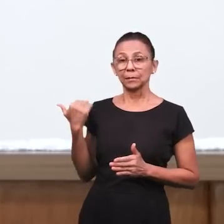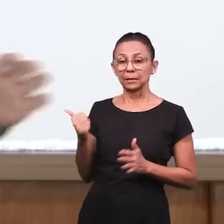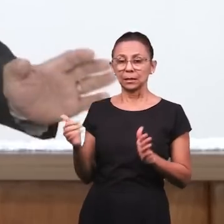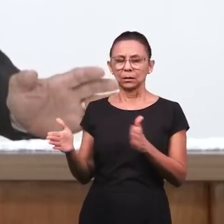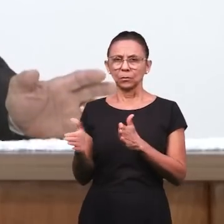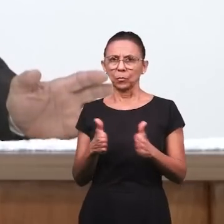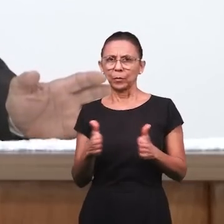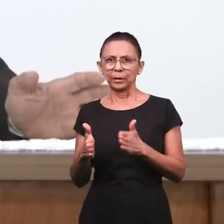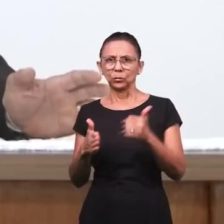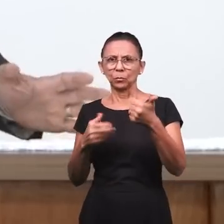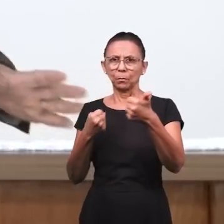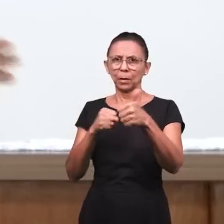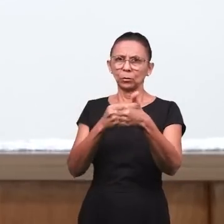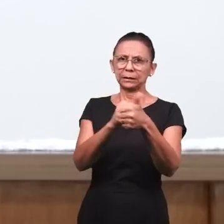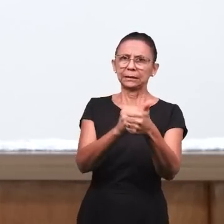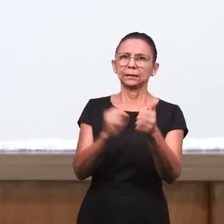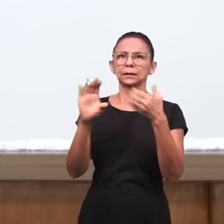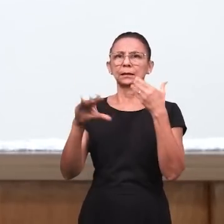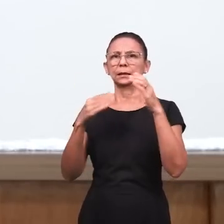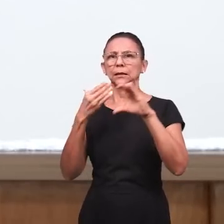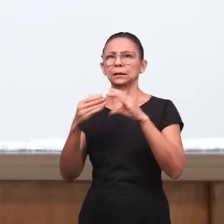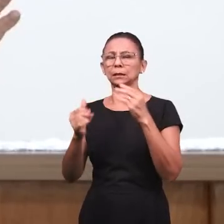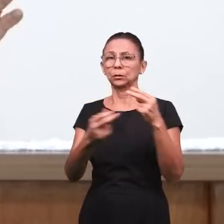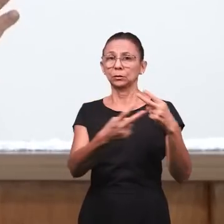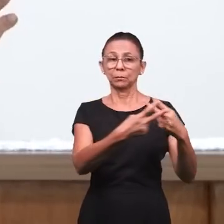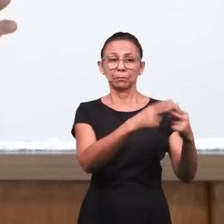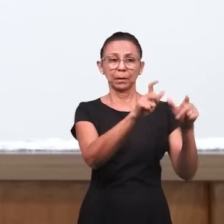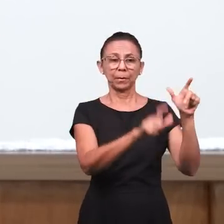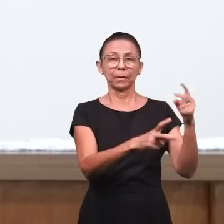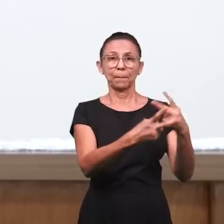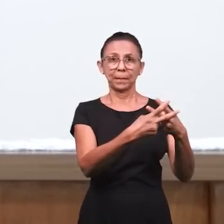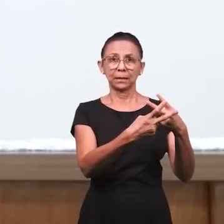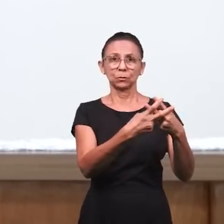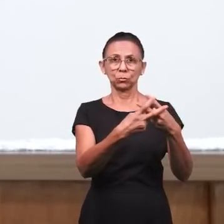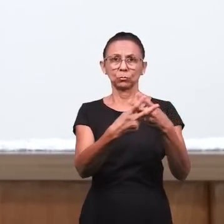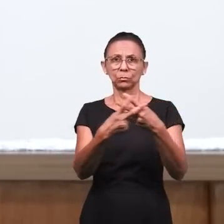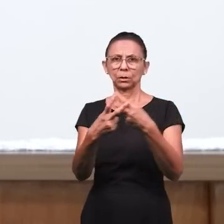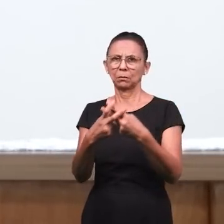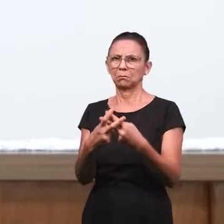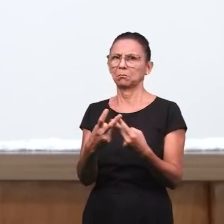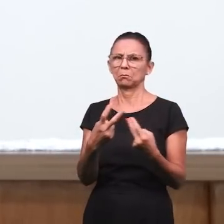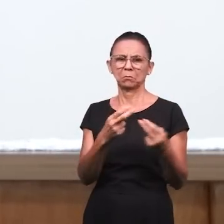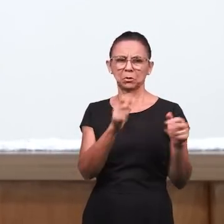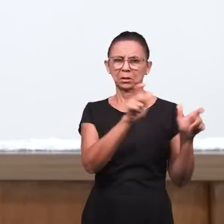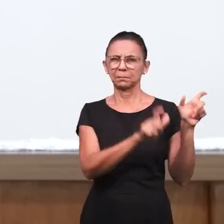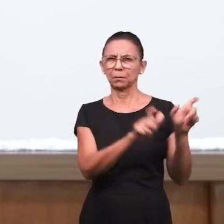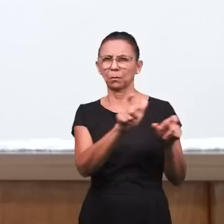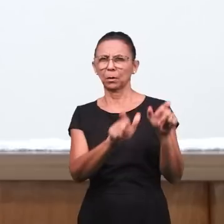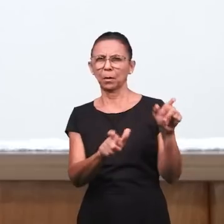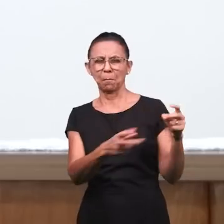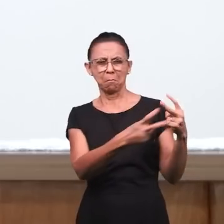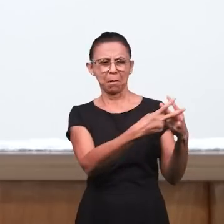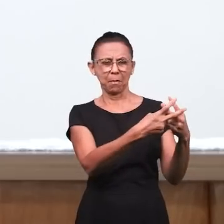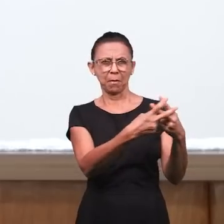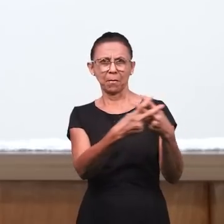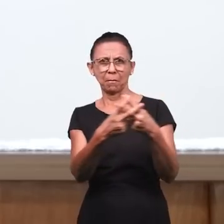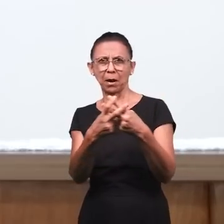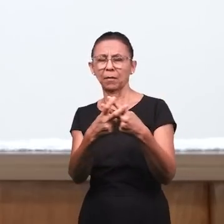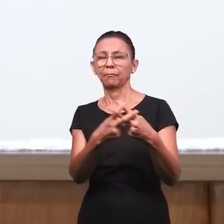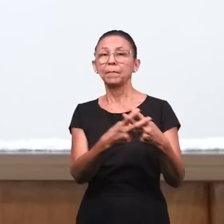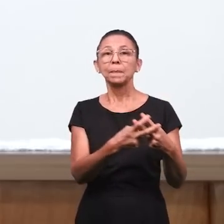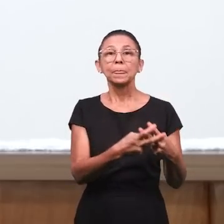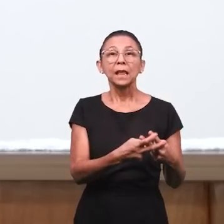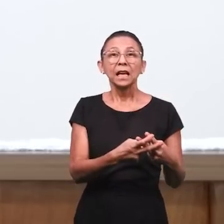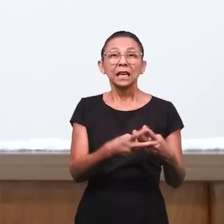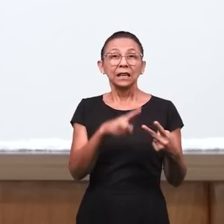terremoto, eles cantando, vê um grande terremoto e as cadeias, as